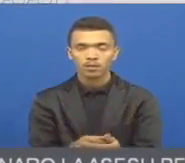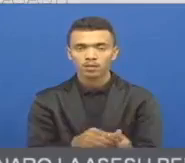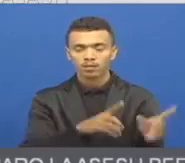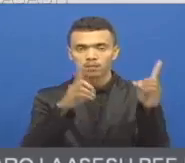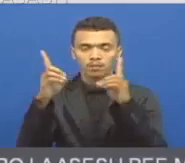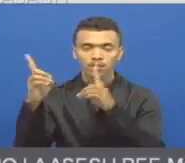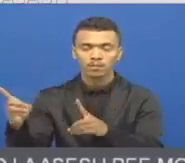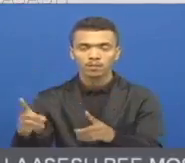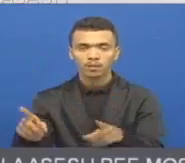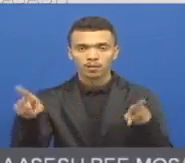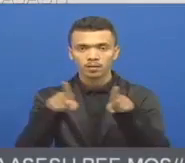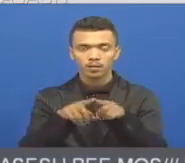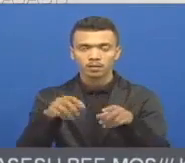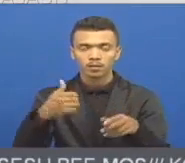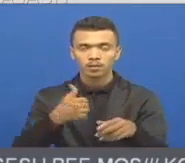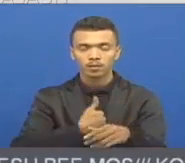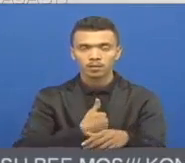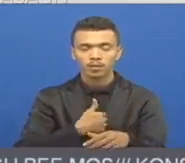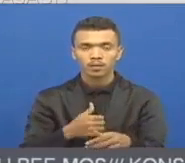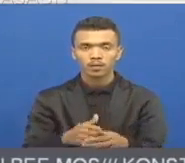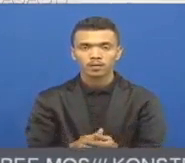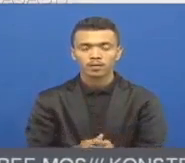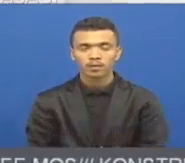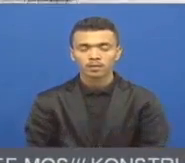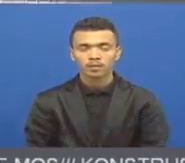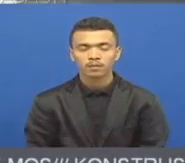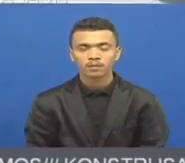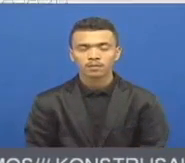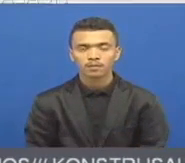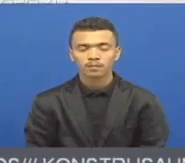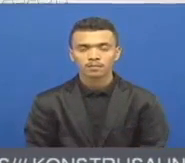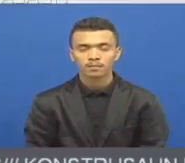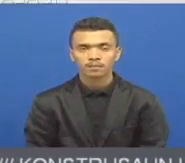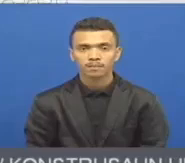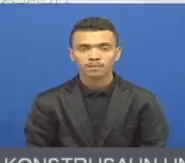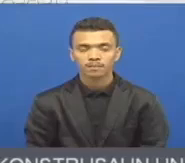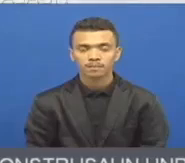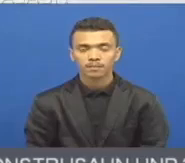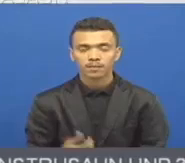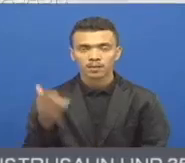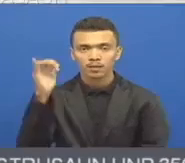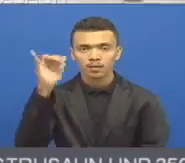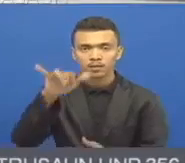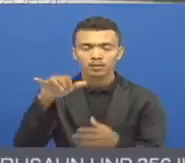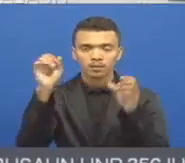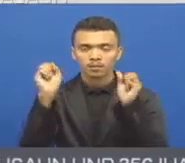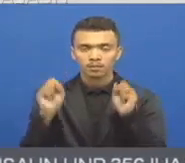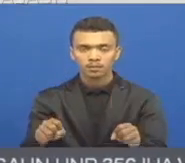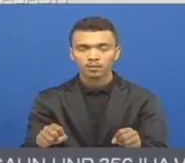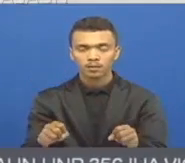implementador. U nuda projeto nai. U situ ba remeti. No Caibalgo. A tu sira bele